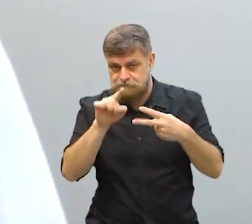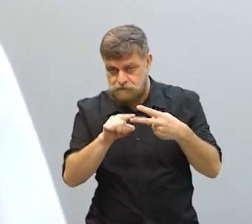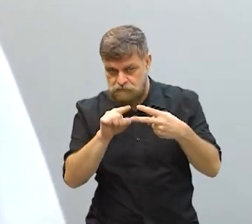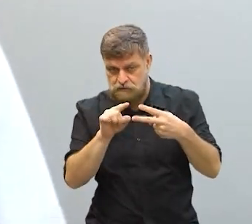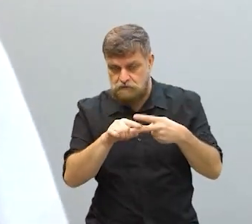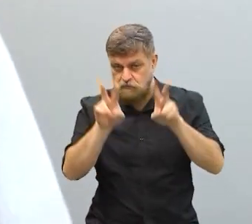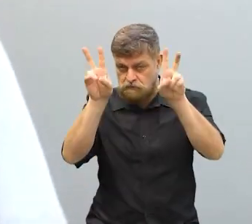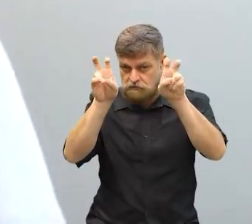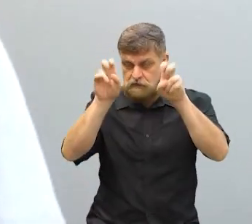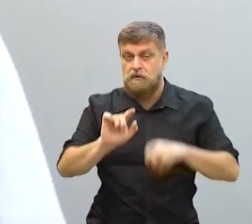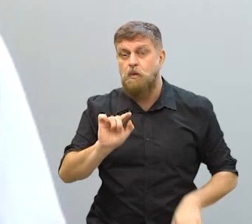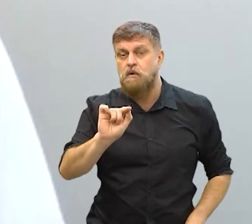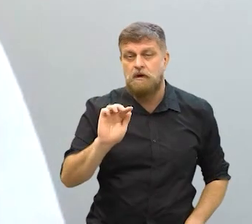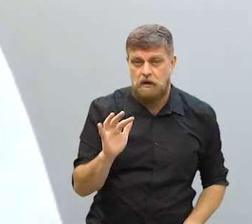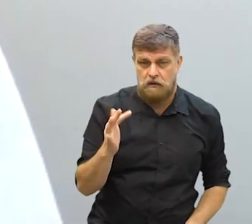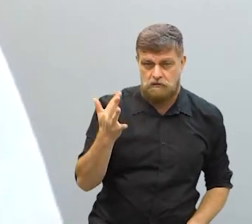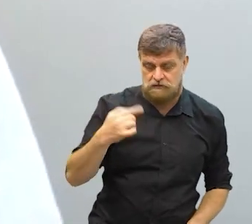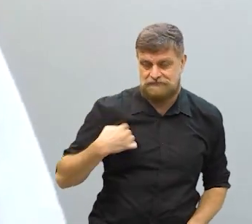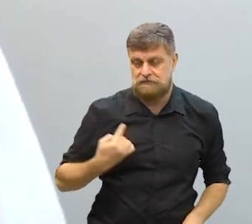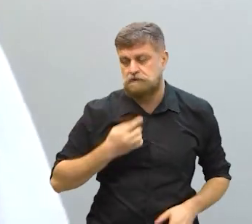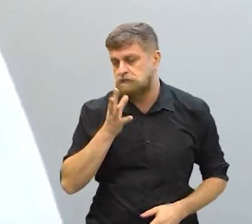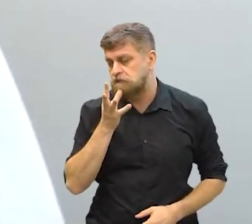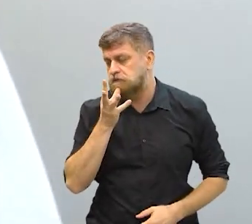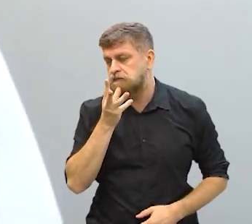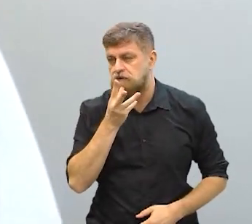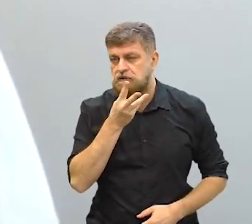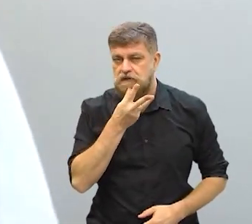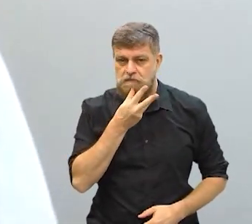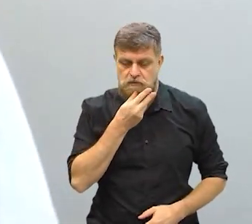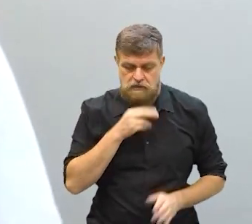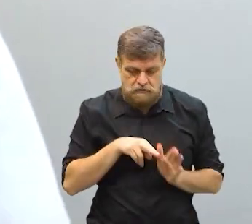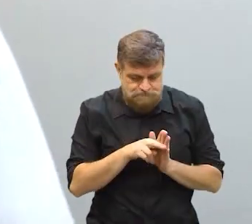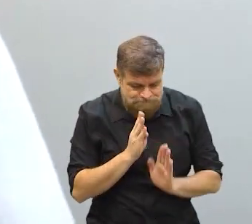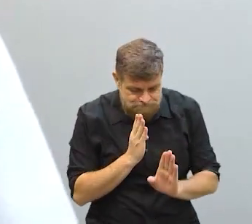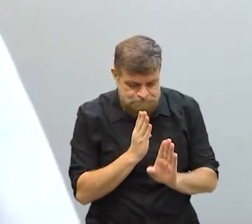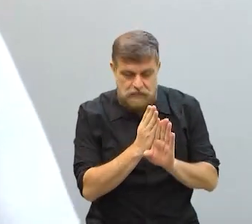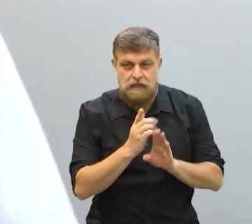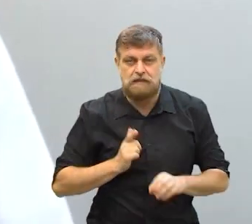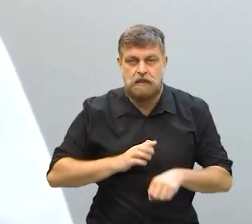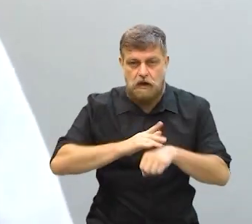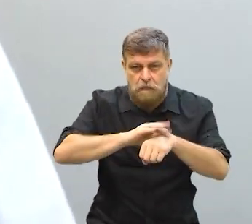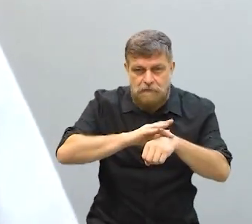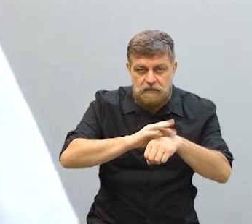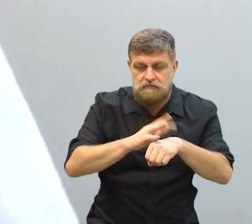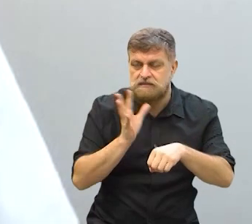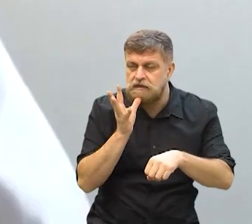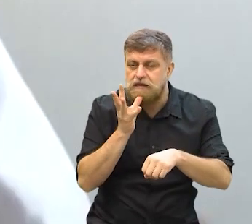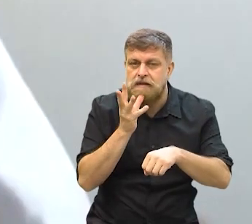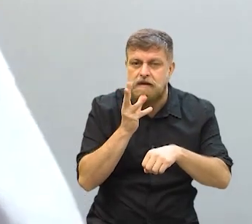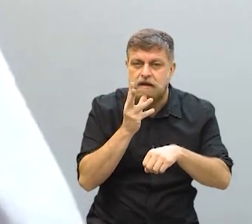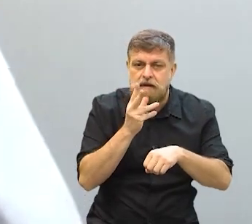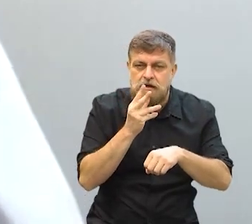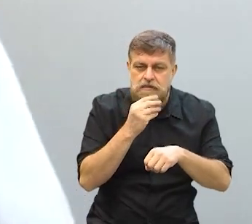ponto da tua questão, que é o seguinte: o que acontece hoje é que a gente demora para fazer o diagnóstico. Então a gente tem uma doença que ela é lenta